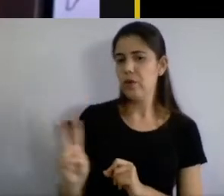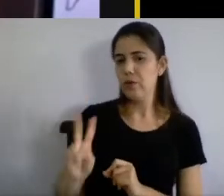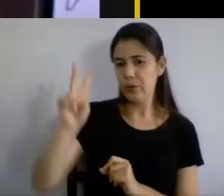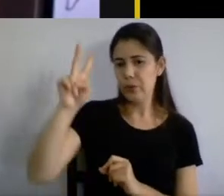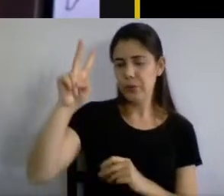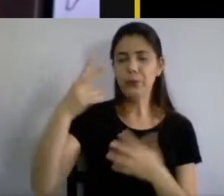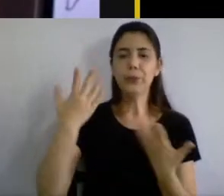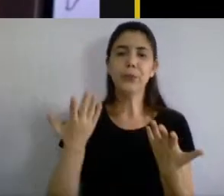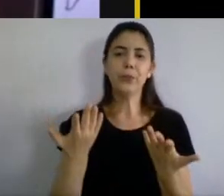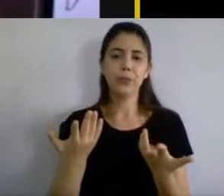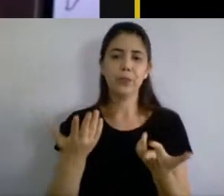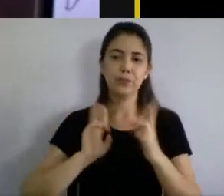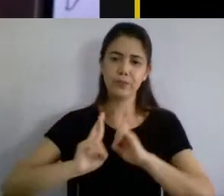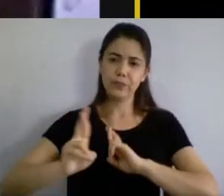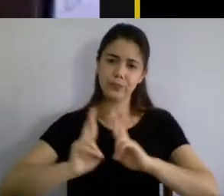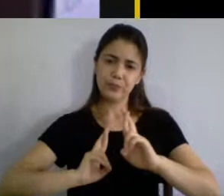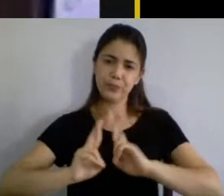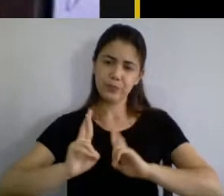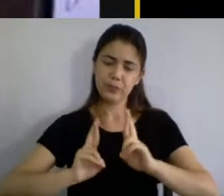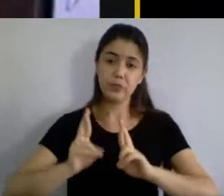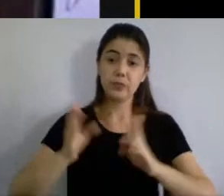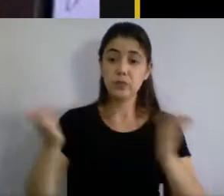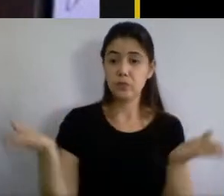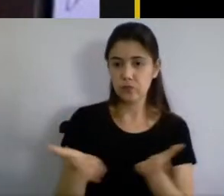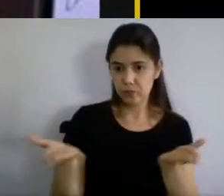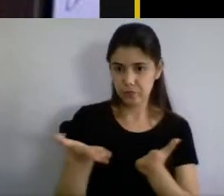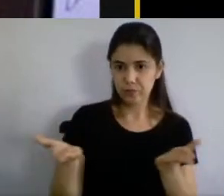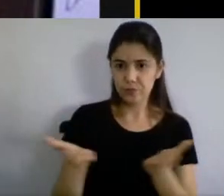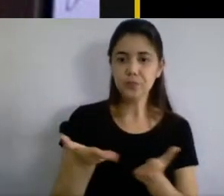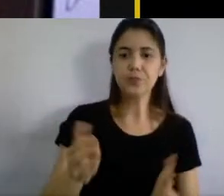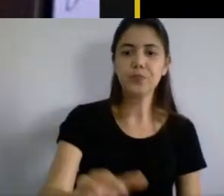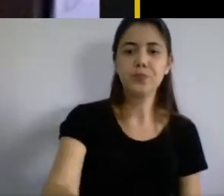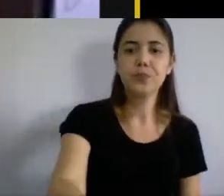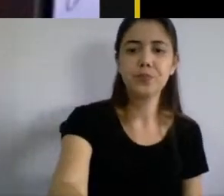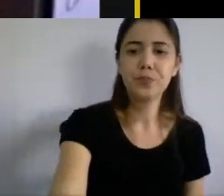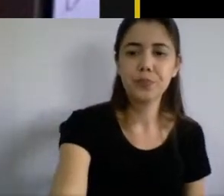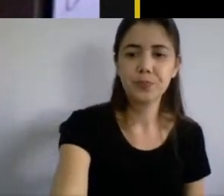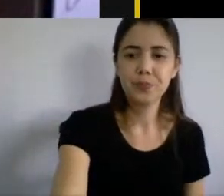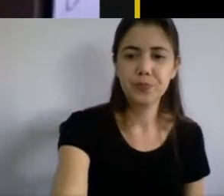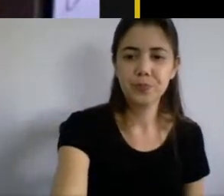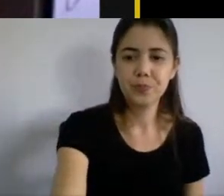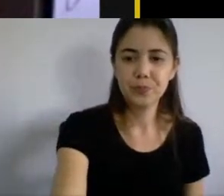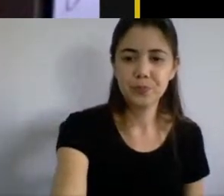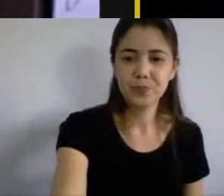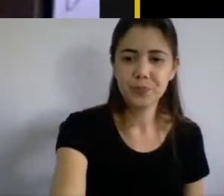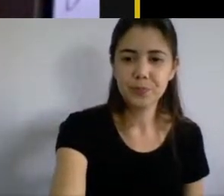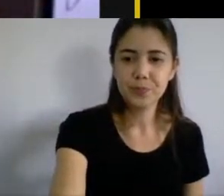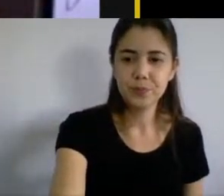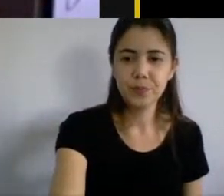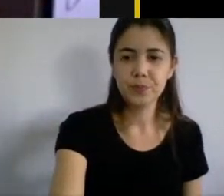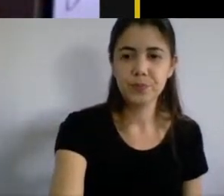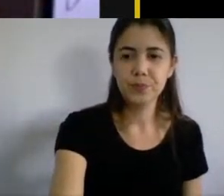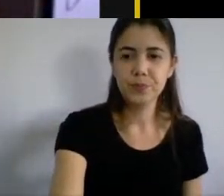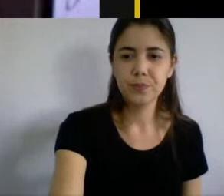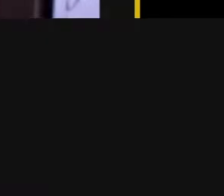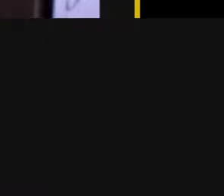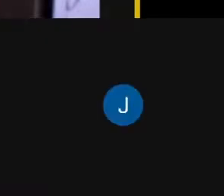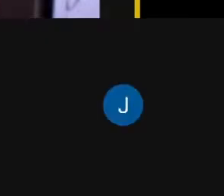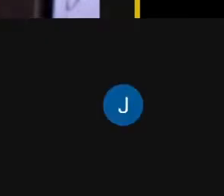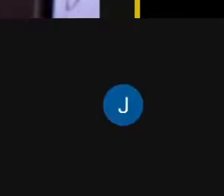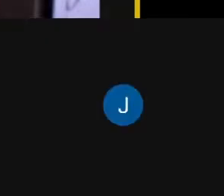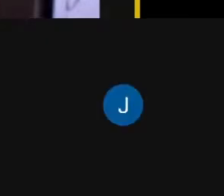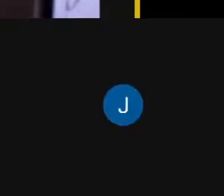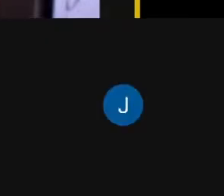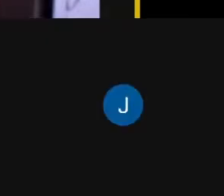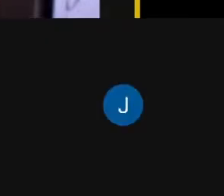se relaciona com o presente. Então, quer dizer, quando o orador fala no deliberativo sobre